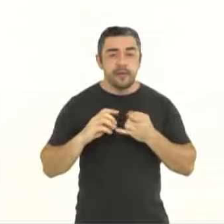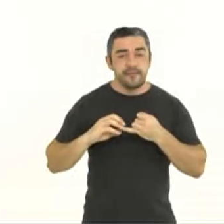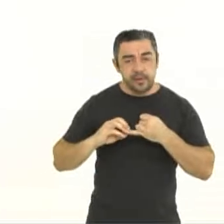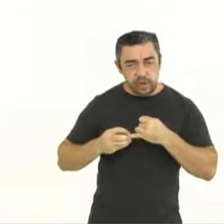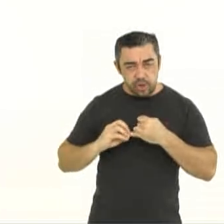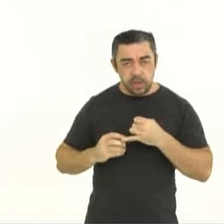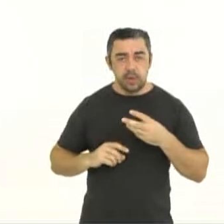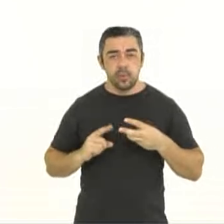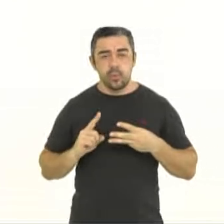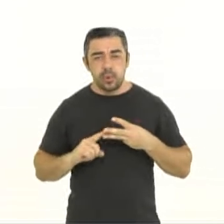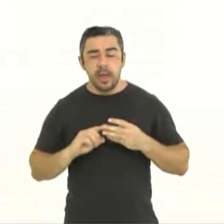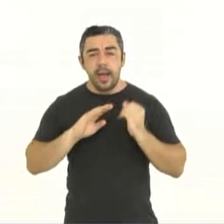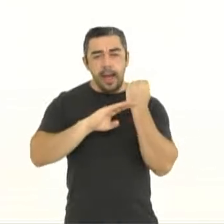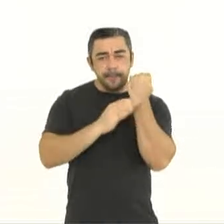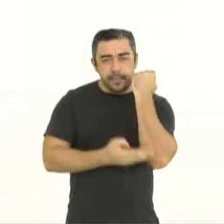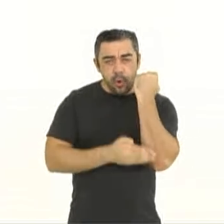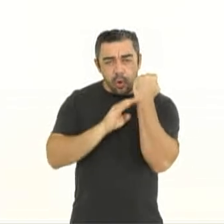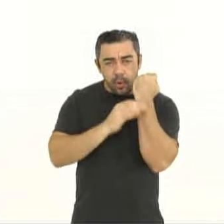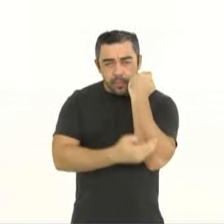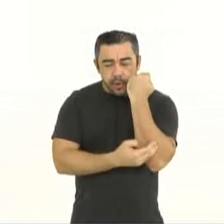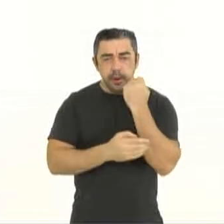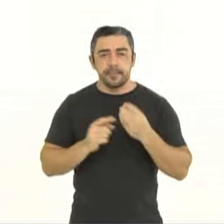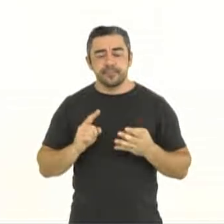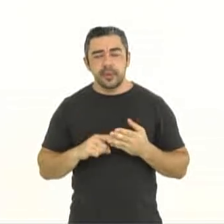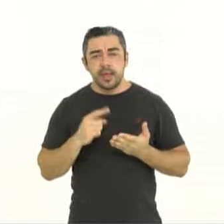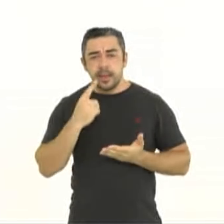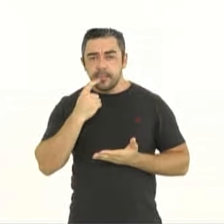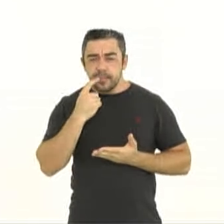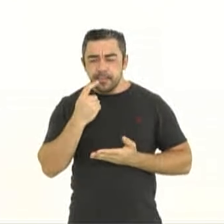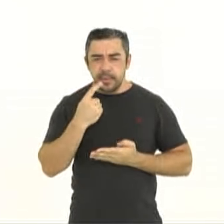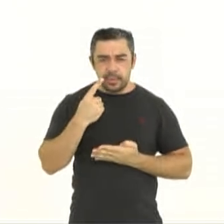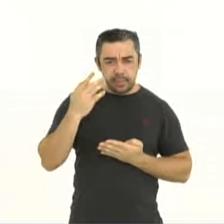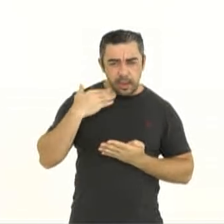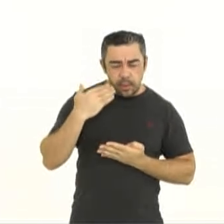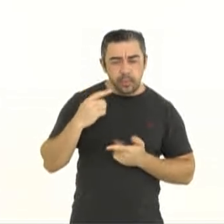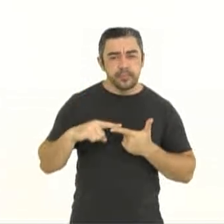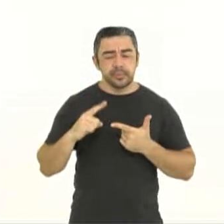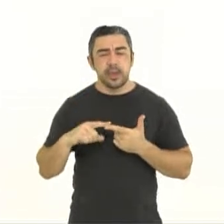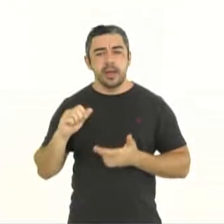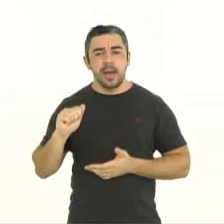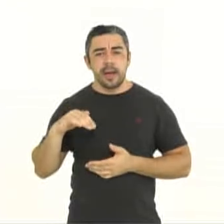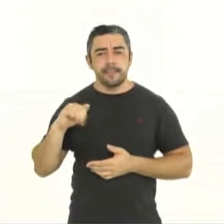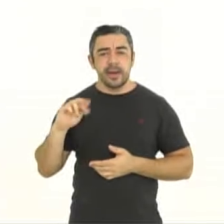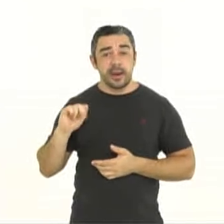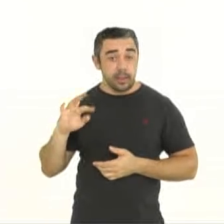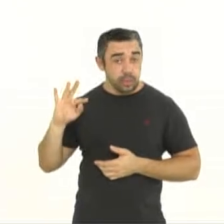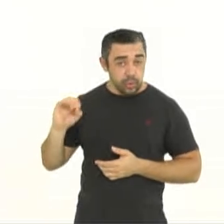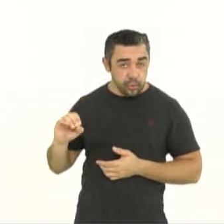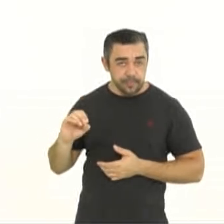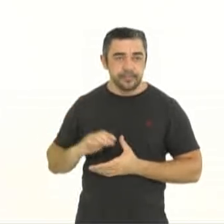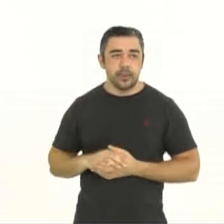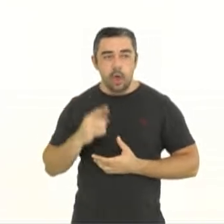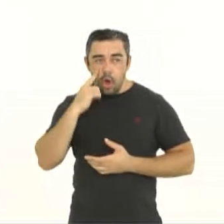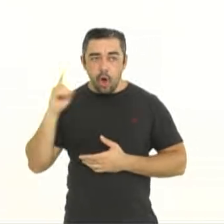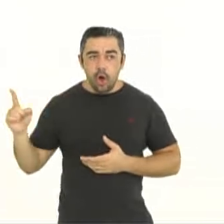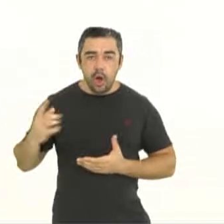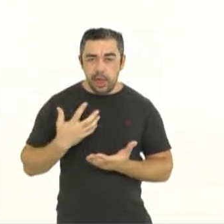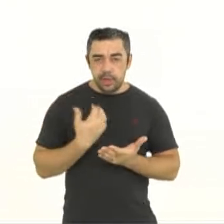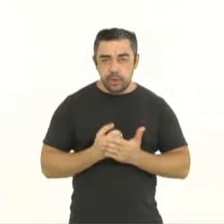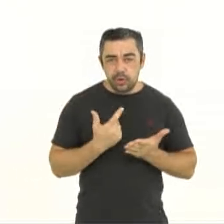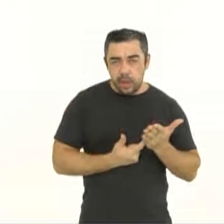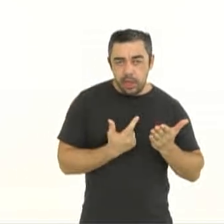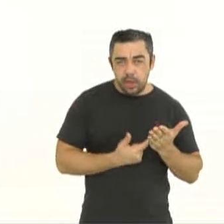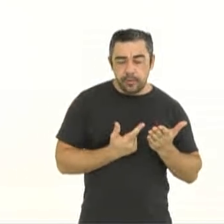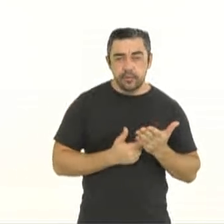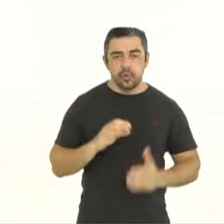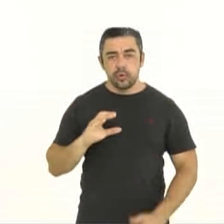feijões, abóboras, pimentões e amaranto. Aqui a professora trouxe, ó, mais aqueles livrinhos, né, como nós falamos,